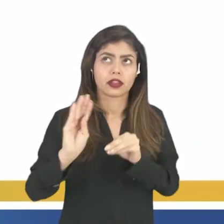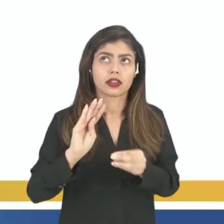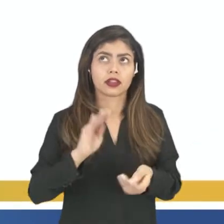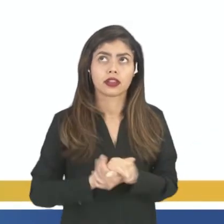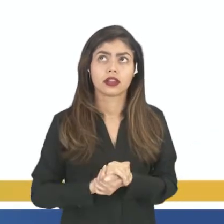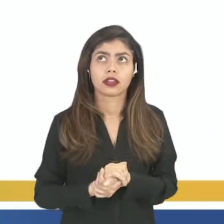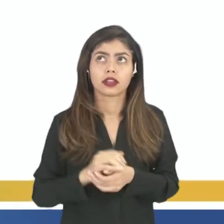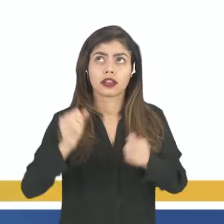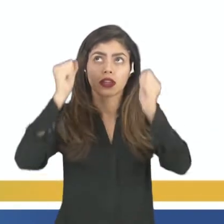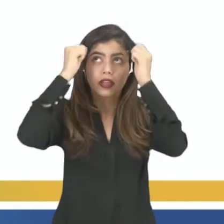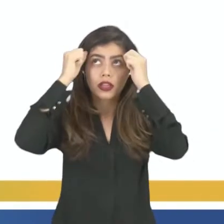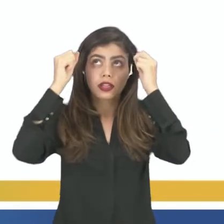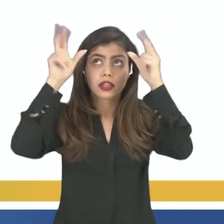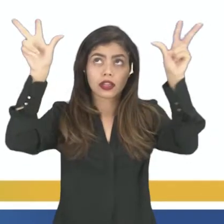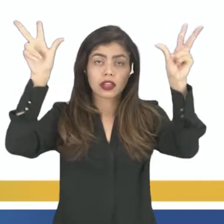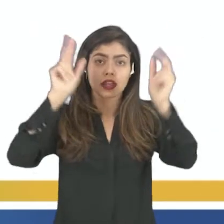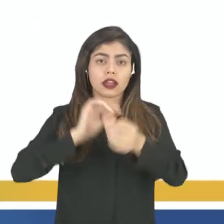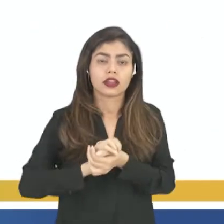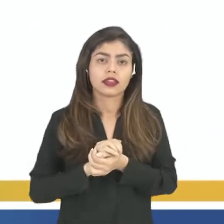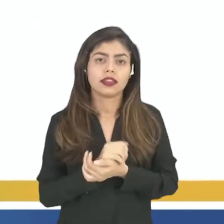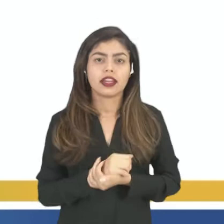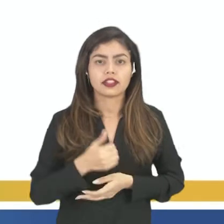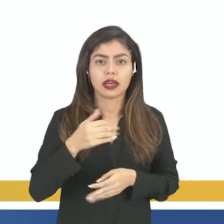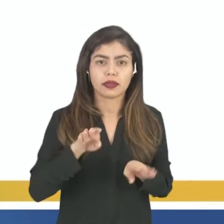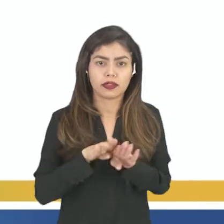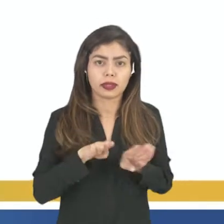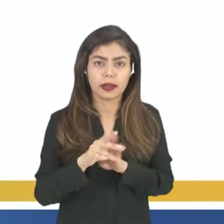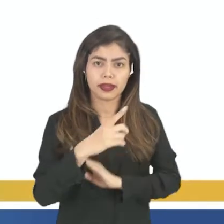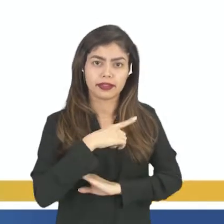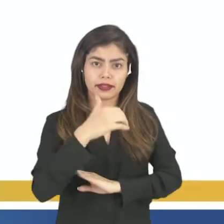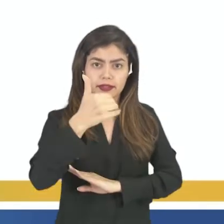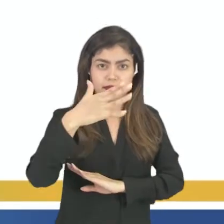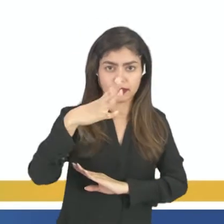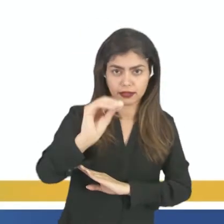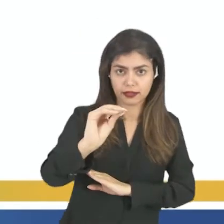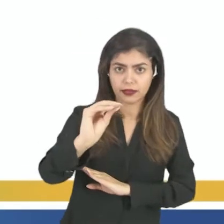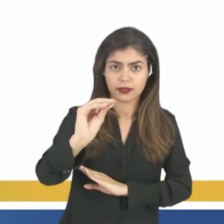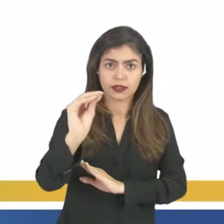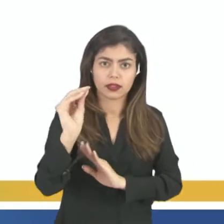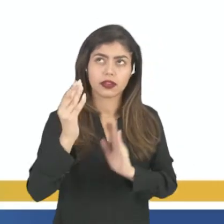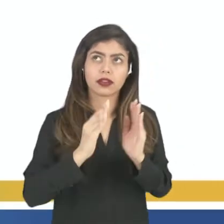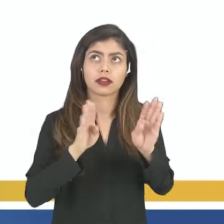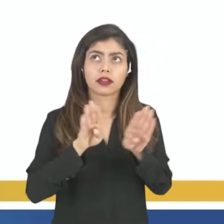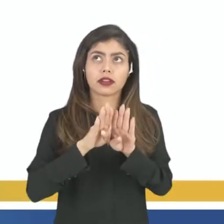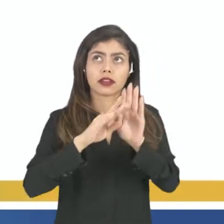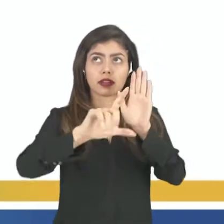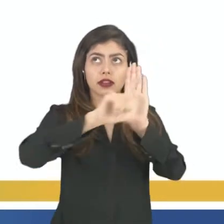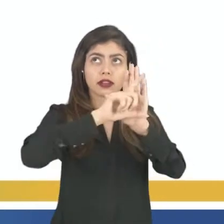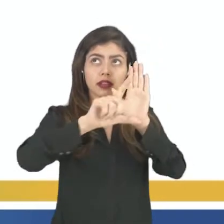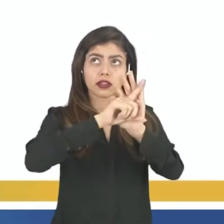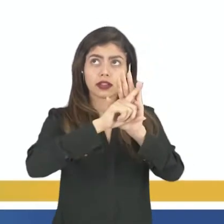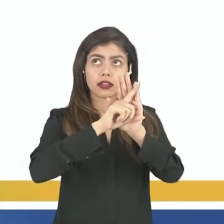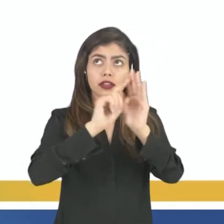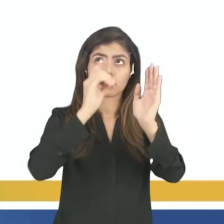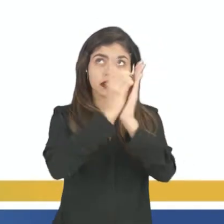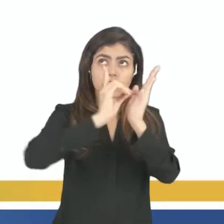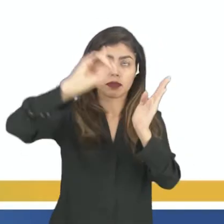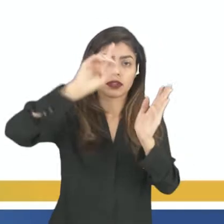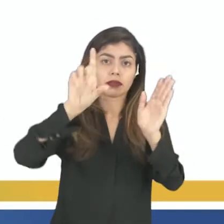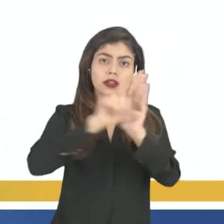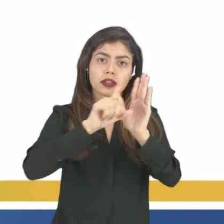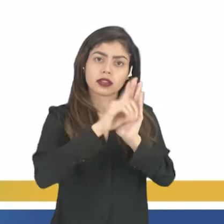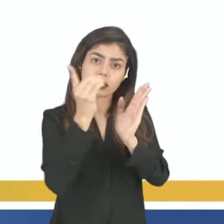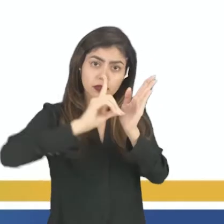10 mandamentos, que está aí embaixo do seu braço. E ele está ali sentado,